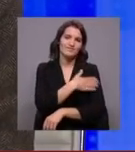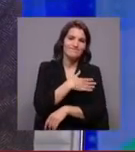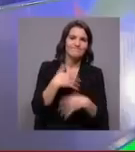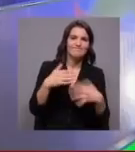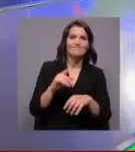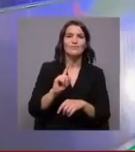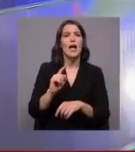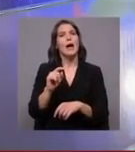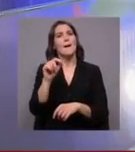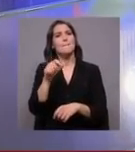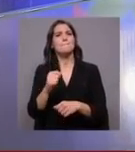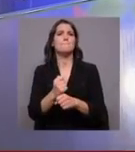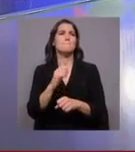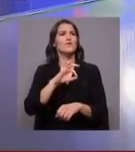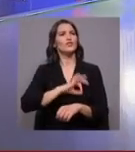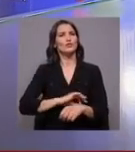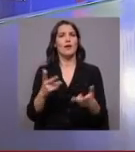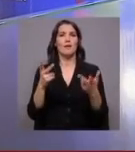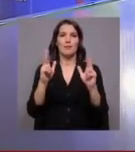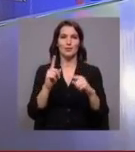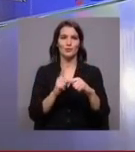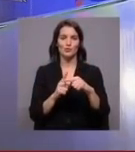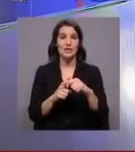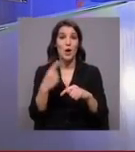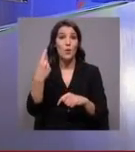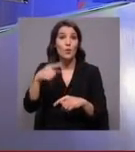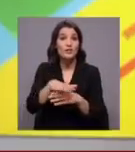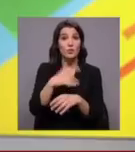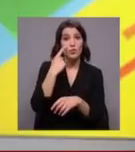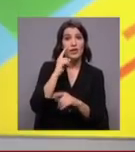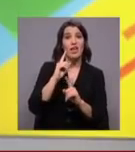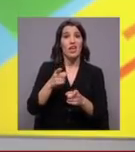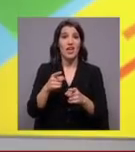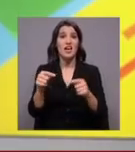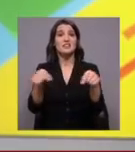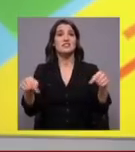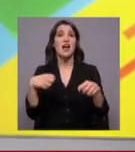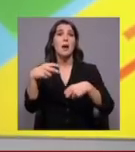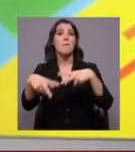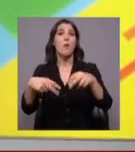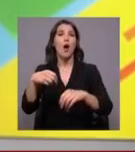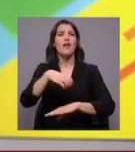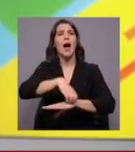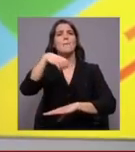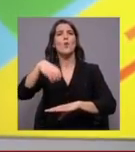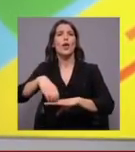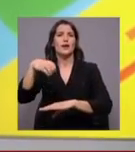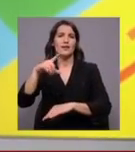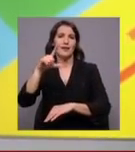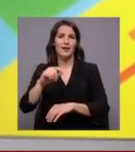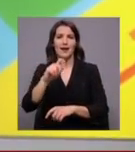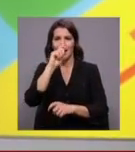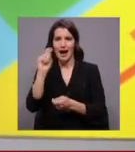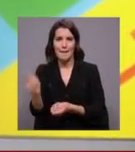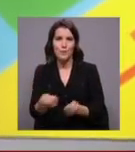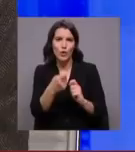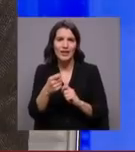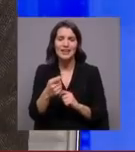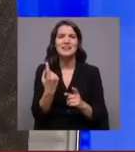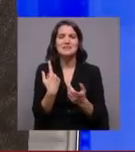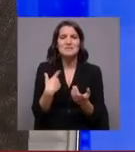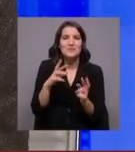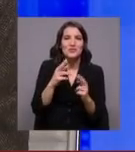Afinal no profissional liberal sucesso e que a única realidade reconhece os salões da moda das Amoreiras e Campo de Ourique espero ter citado em